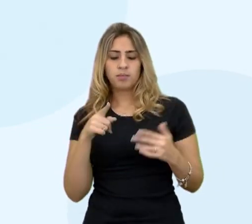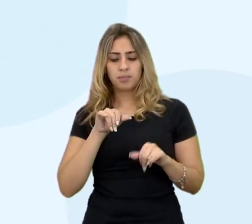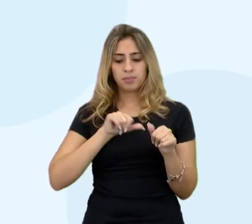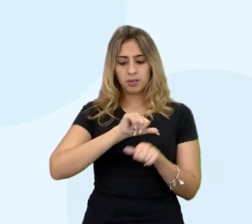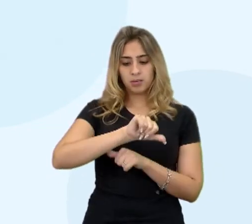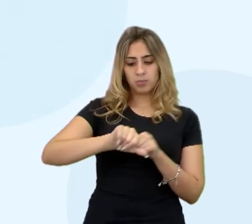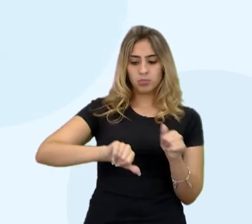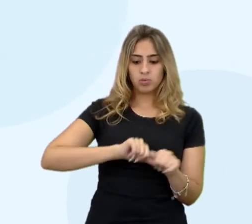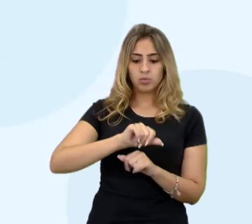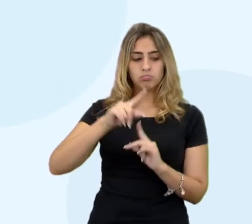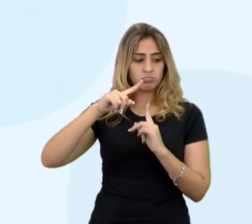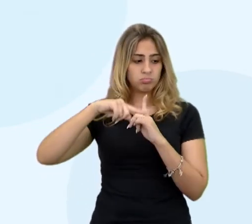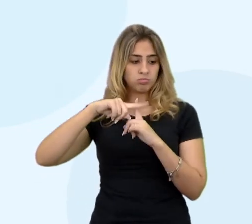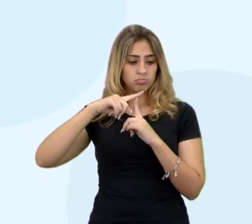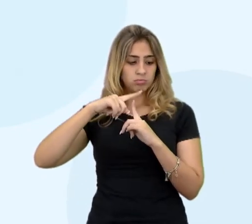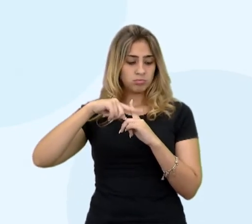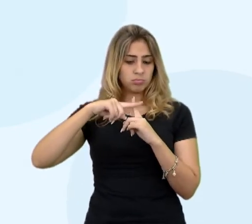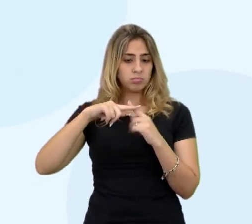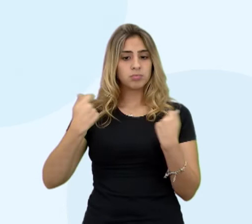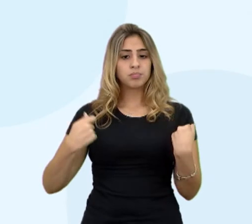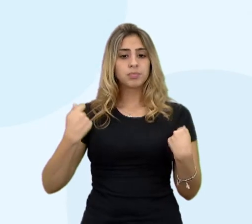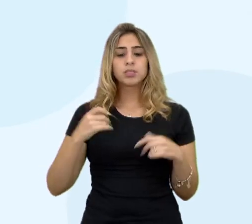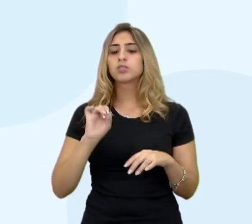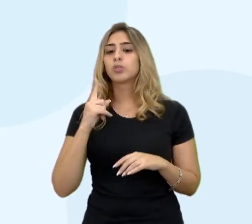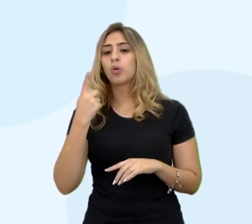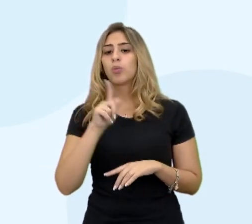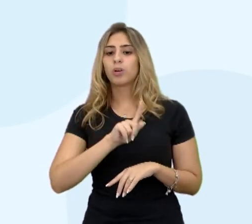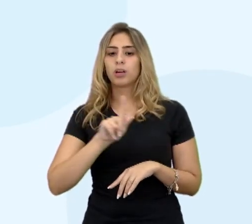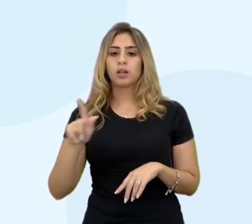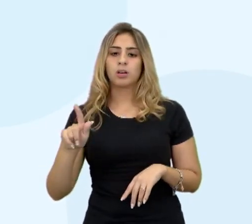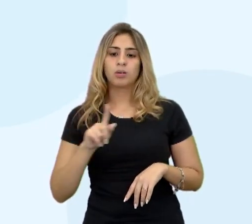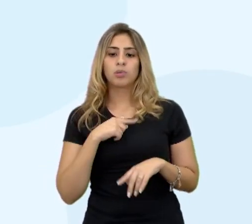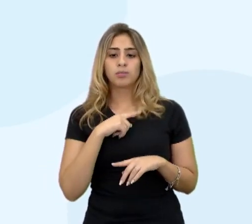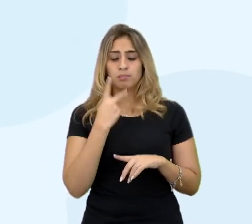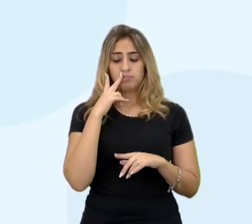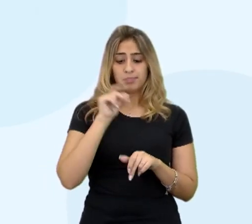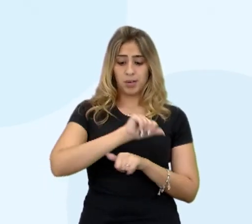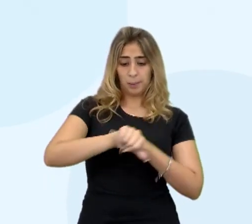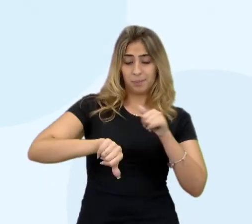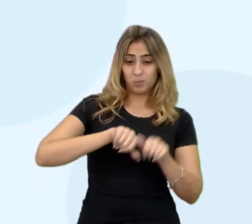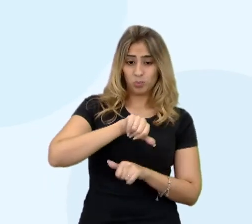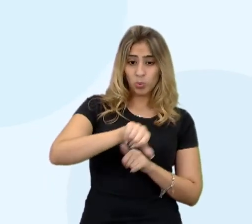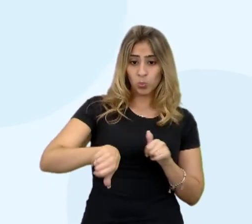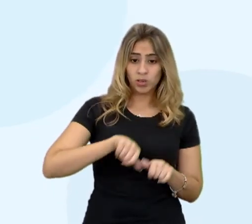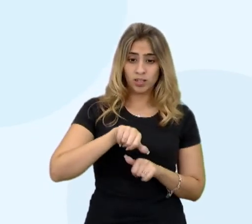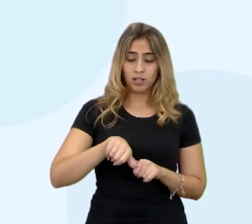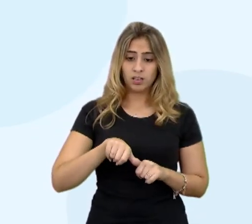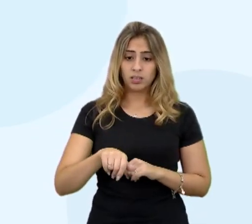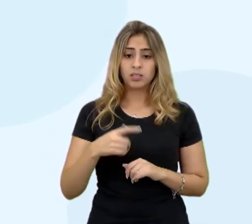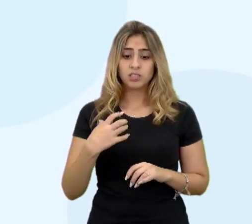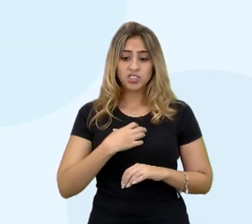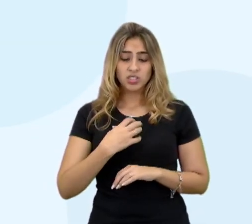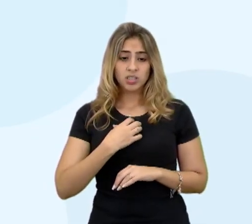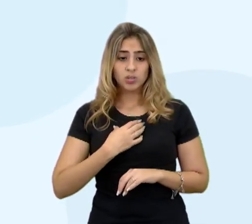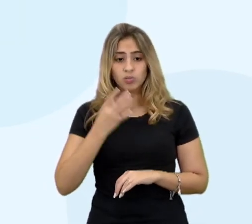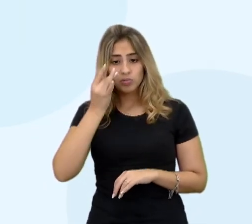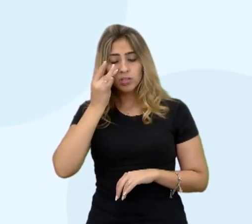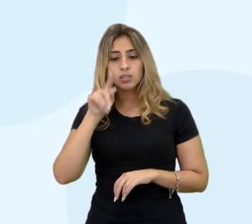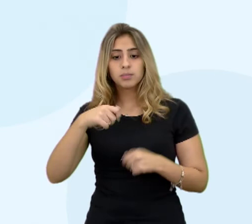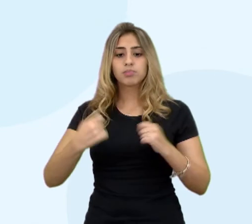mudar de temperatura, precisa só de 1 grau. Enquanto que para mudar de estado físico, precisa